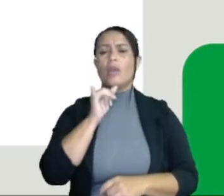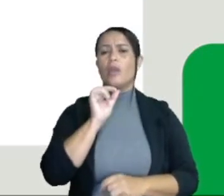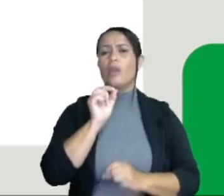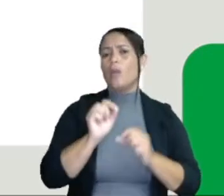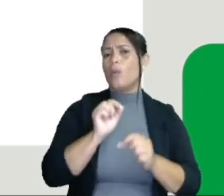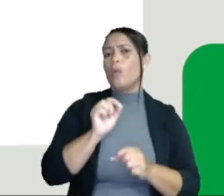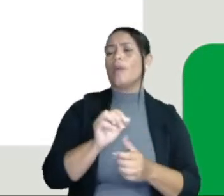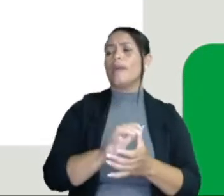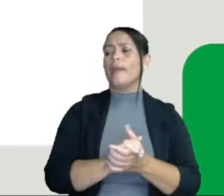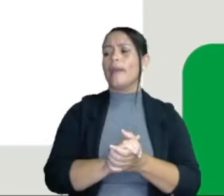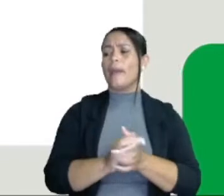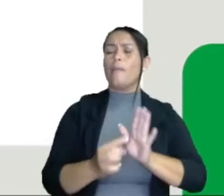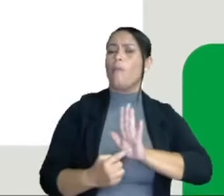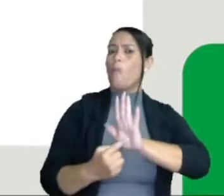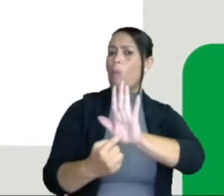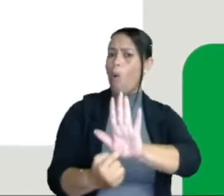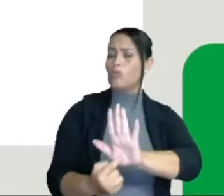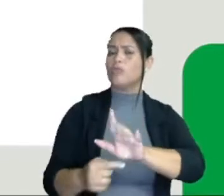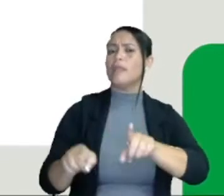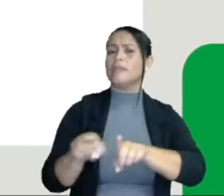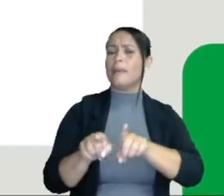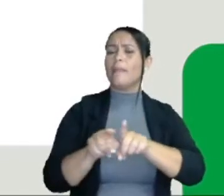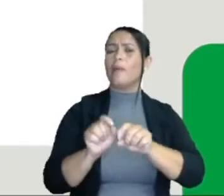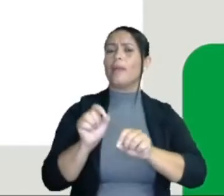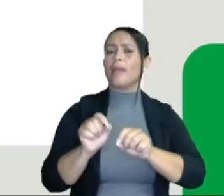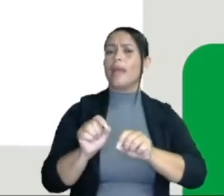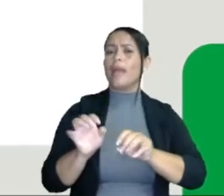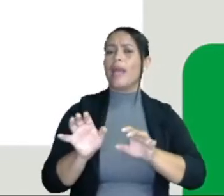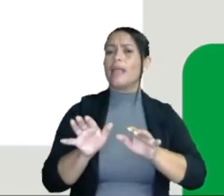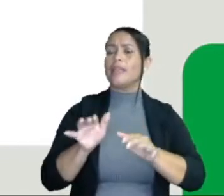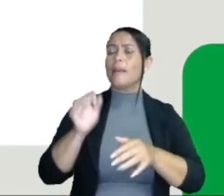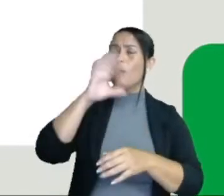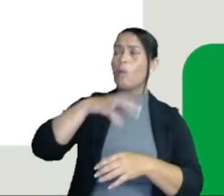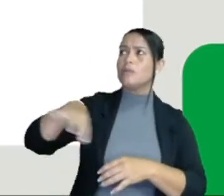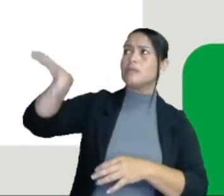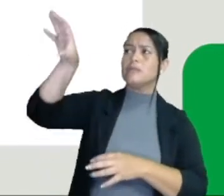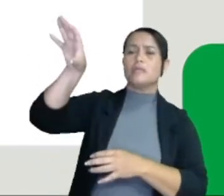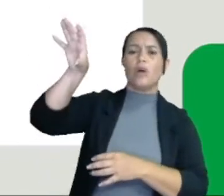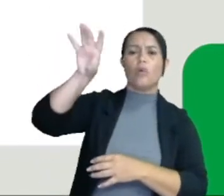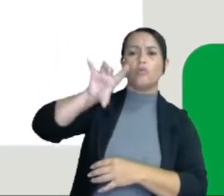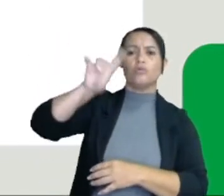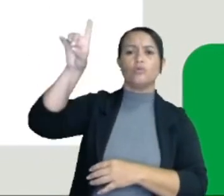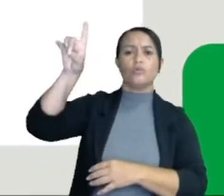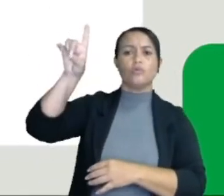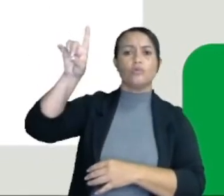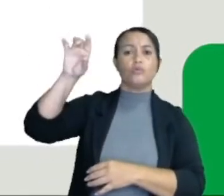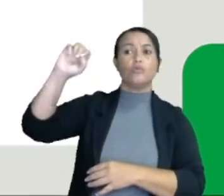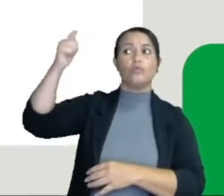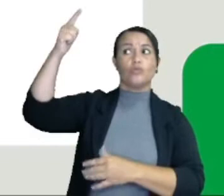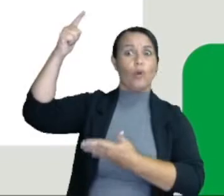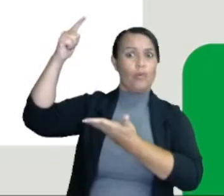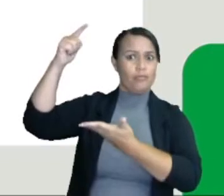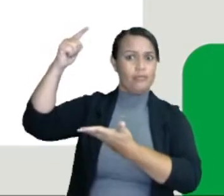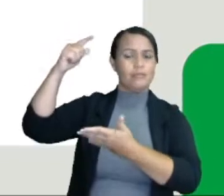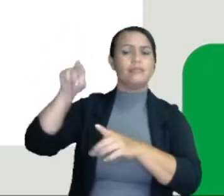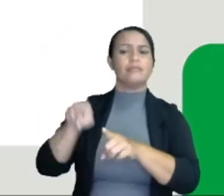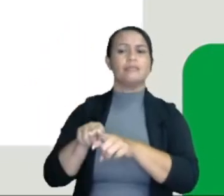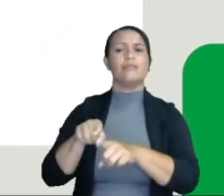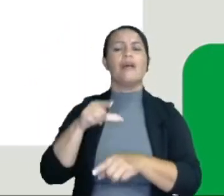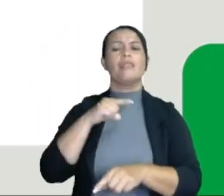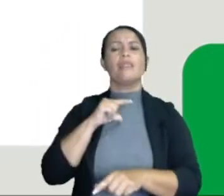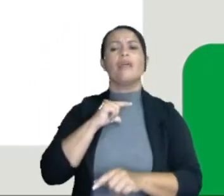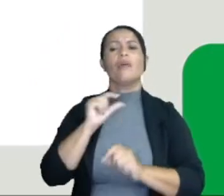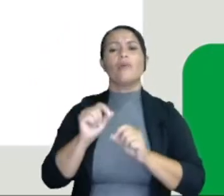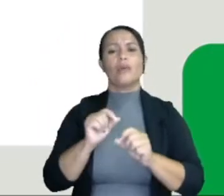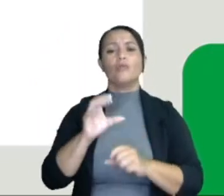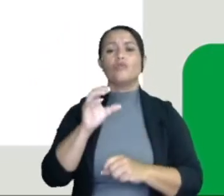ou formulados com base na posição do Sol, né? E como eu mencionei no slide anterior. Aí a gente tem os